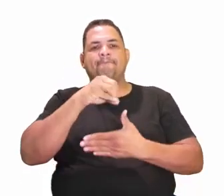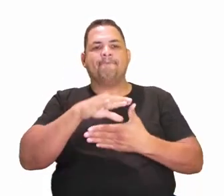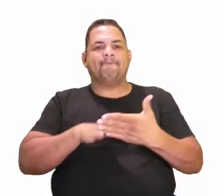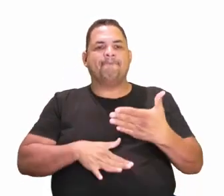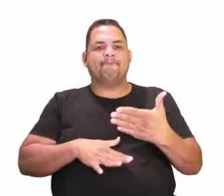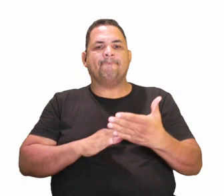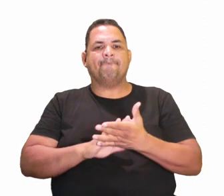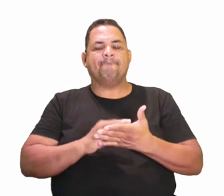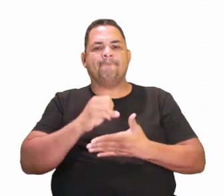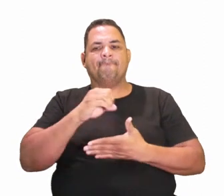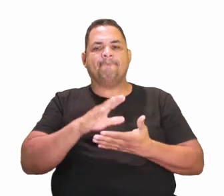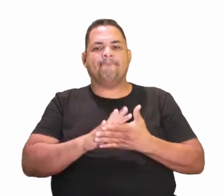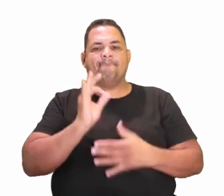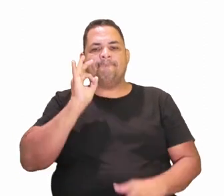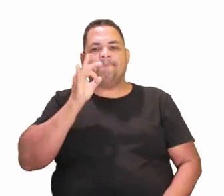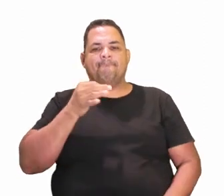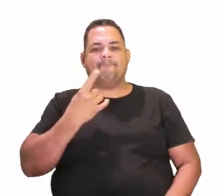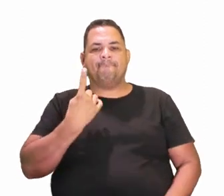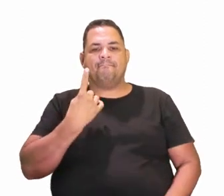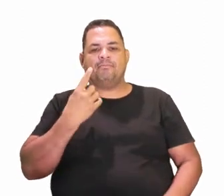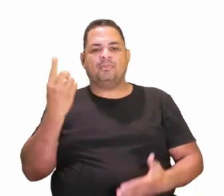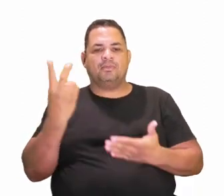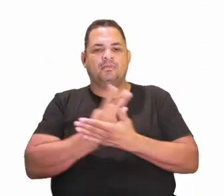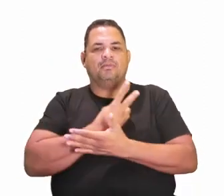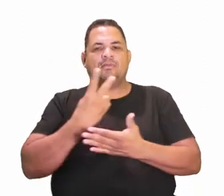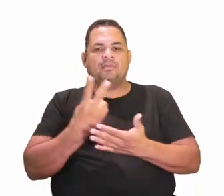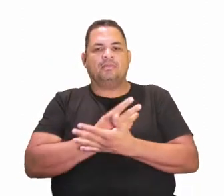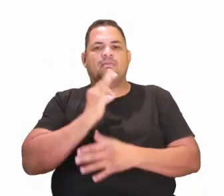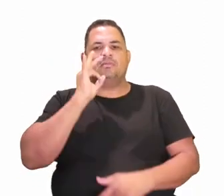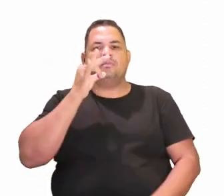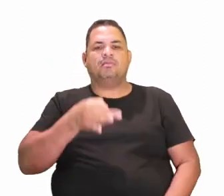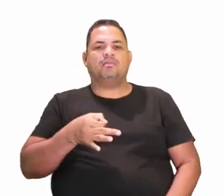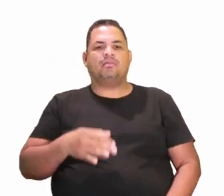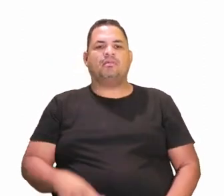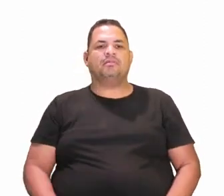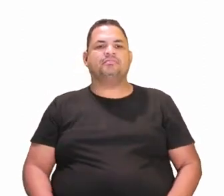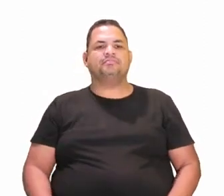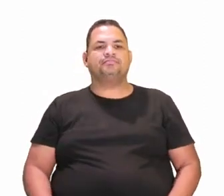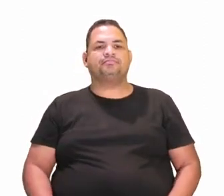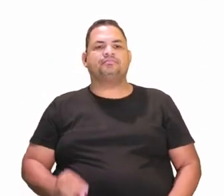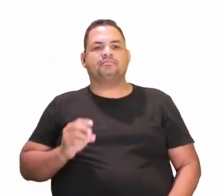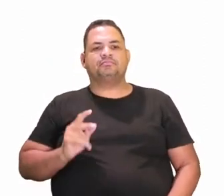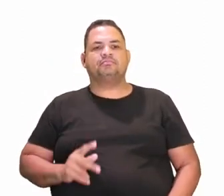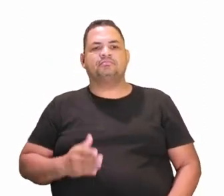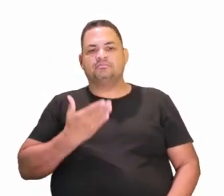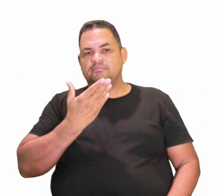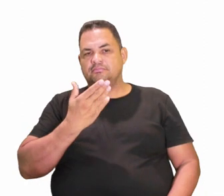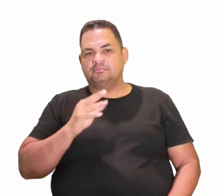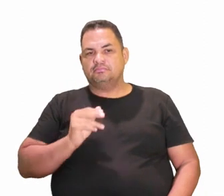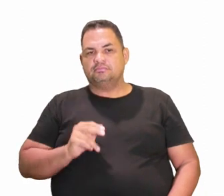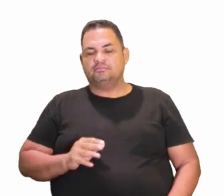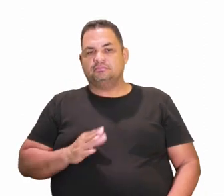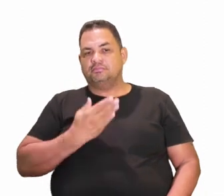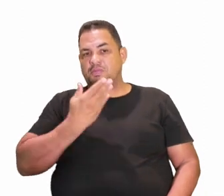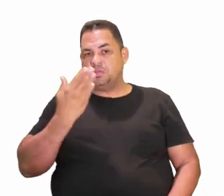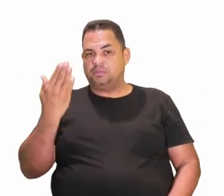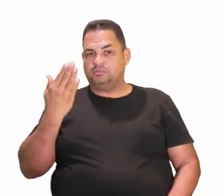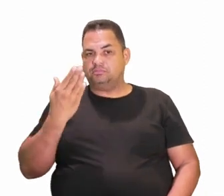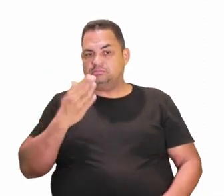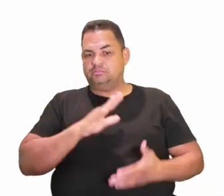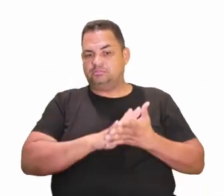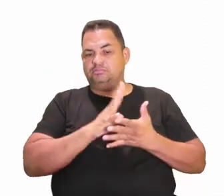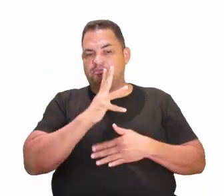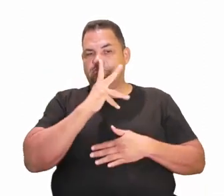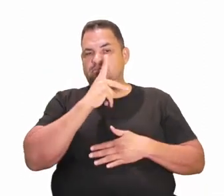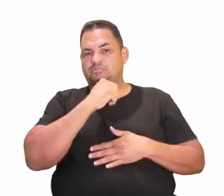aqui, 4 alternativas que estão corretas e uma só que está errada, certo? Ó, Kwanzaa dura 7 dias, ou Kwanzaa, eu tenho o